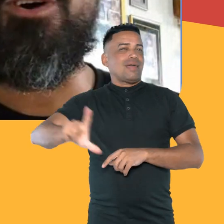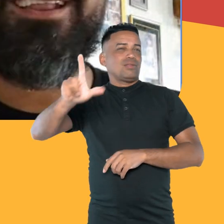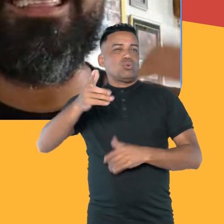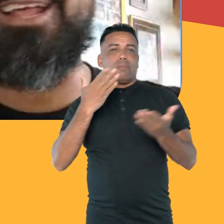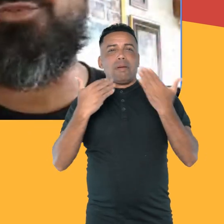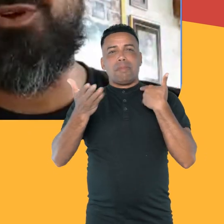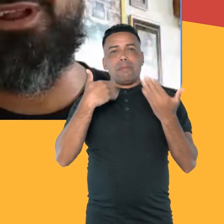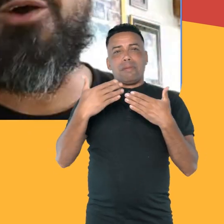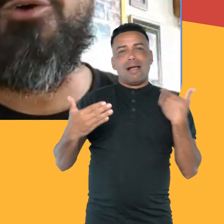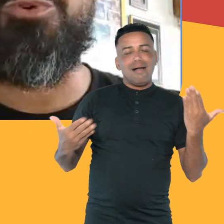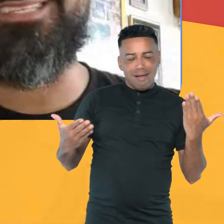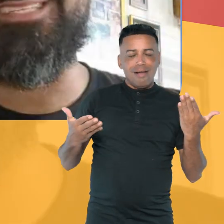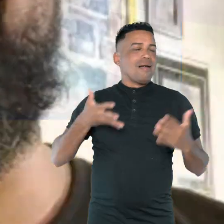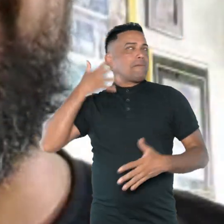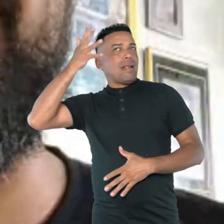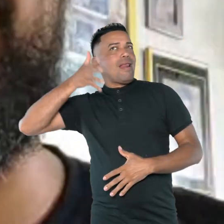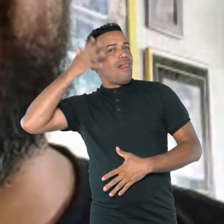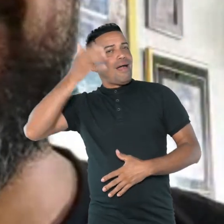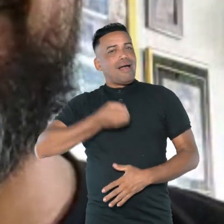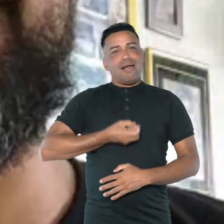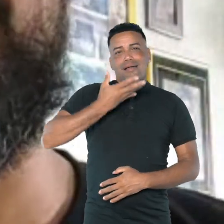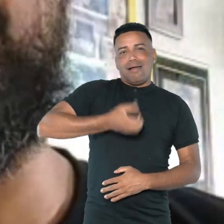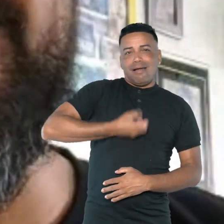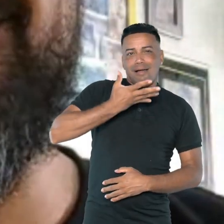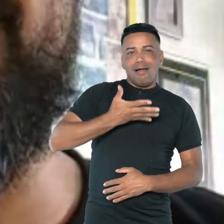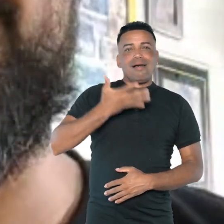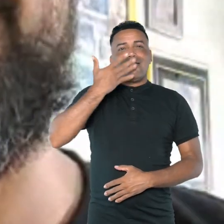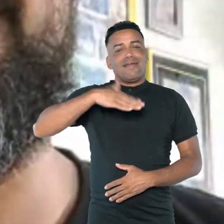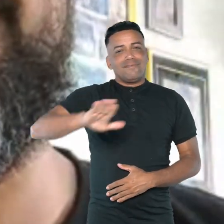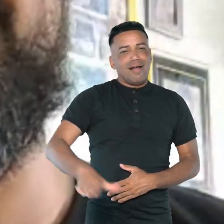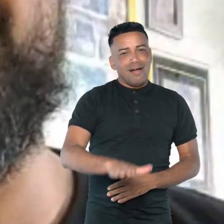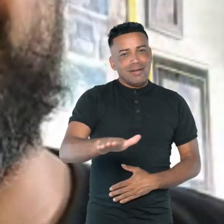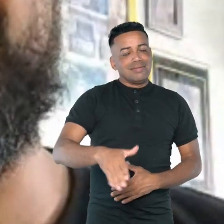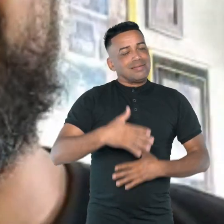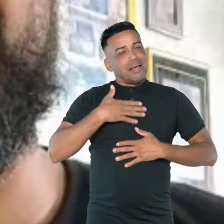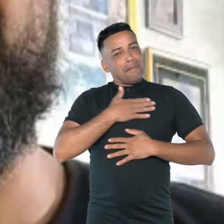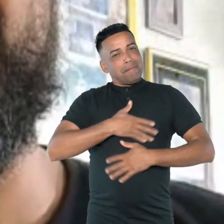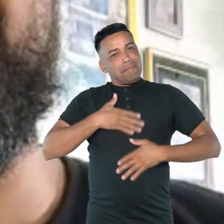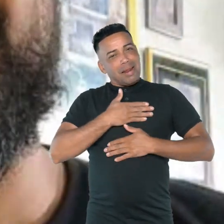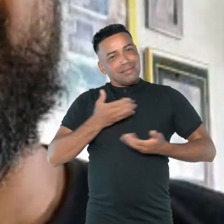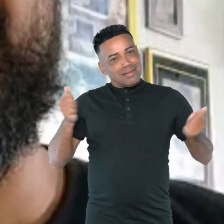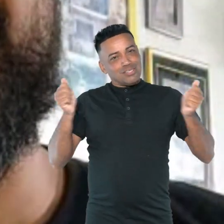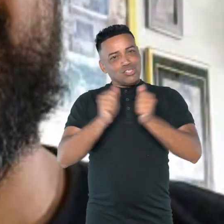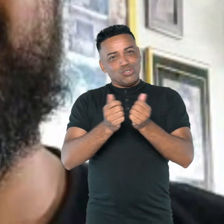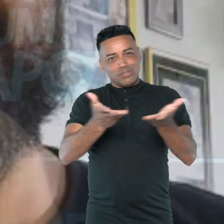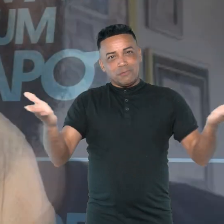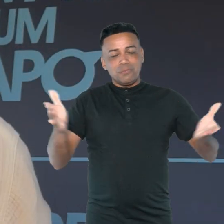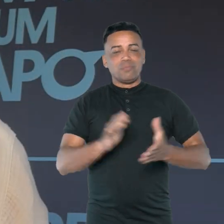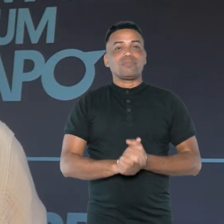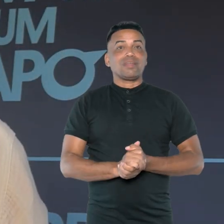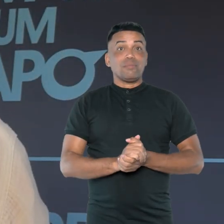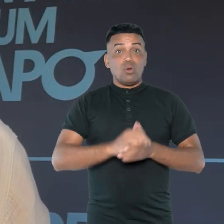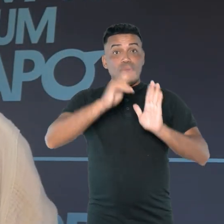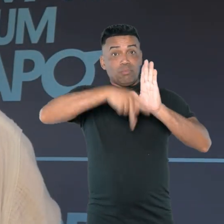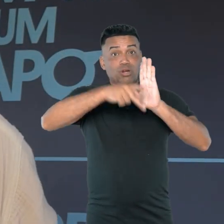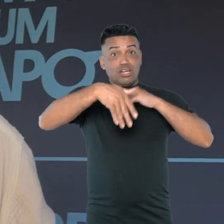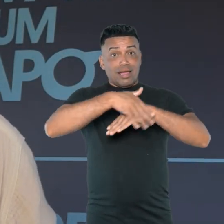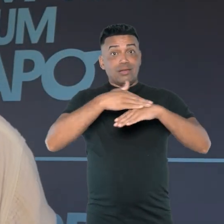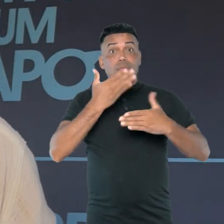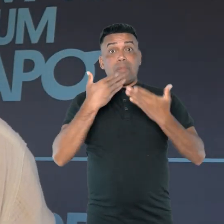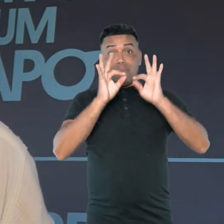né? Literatura oral, poesia, infância. Prazer. Bom, o Sempre um Papo é